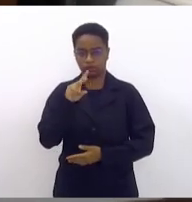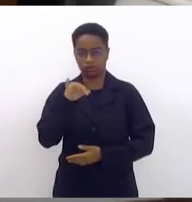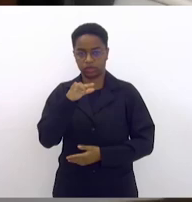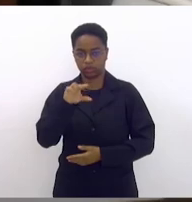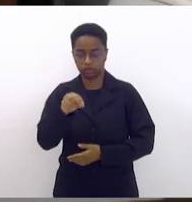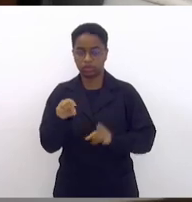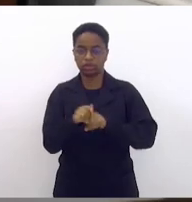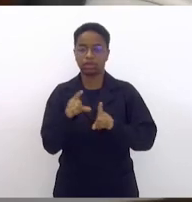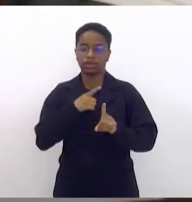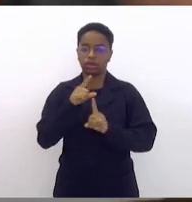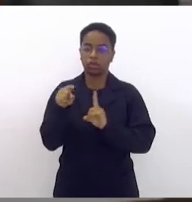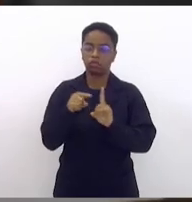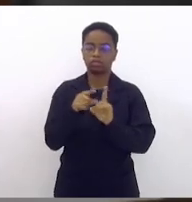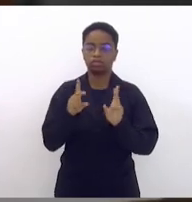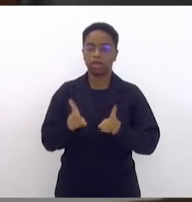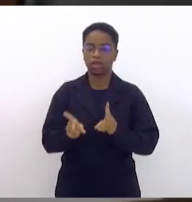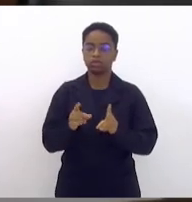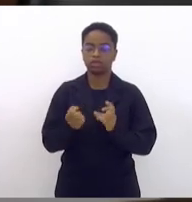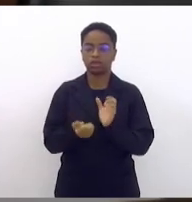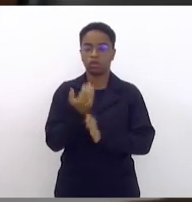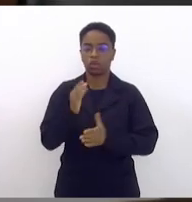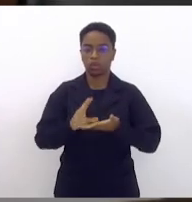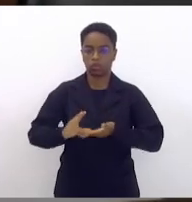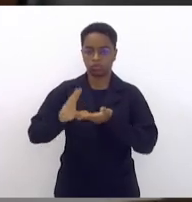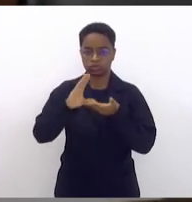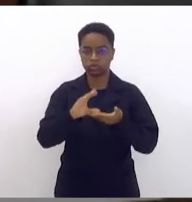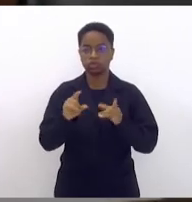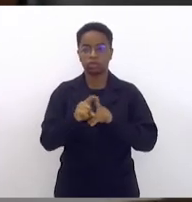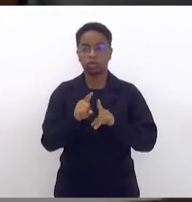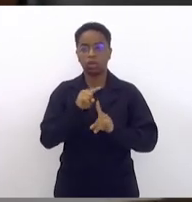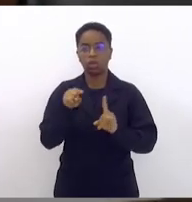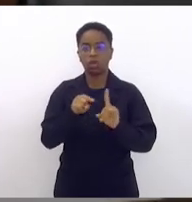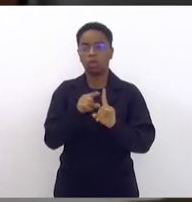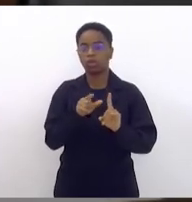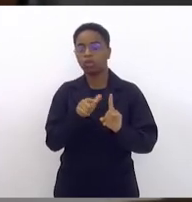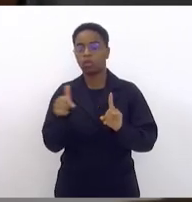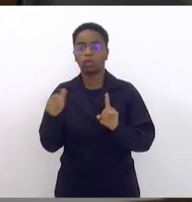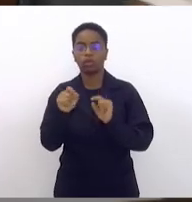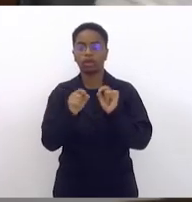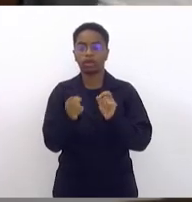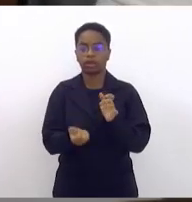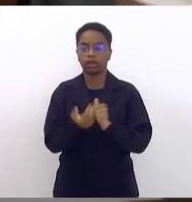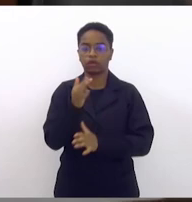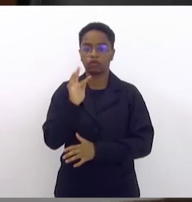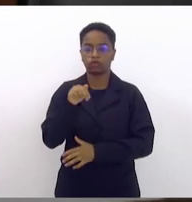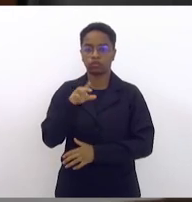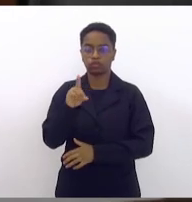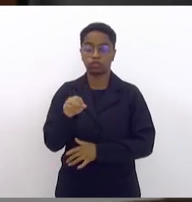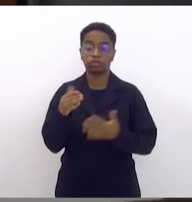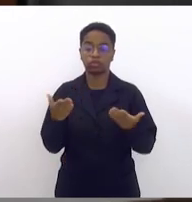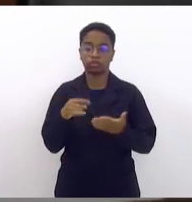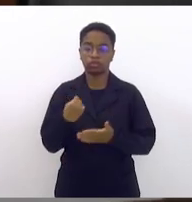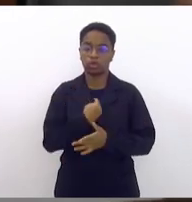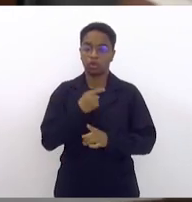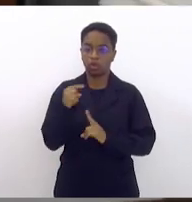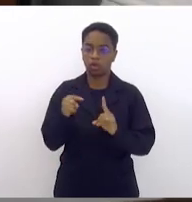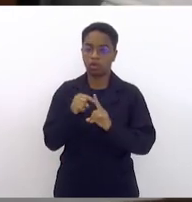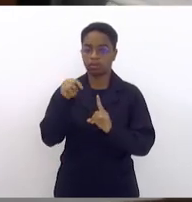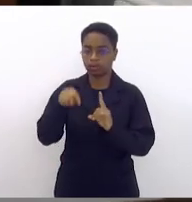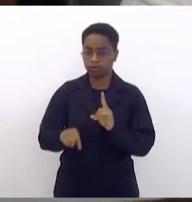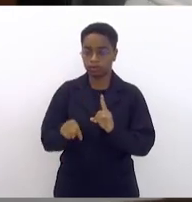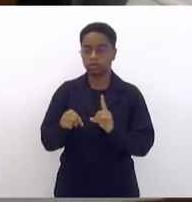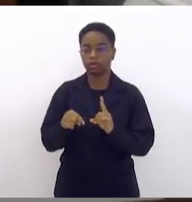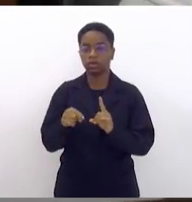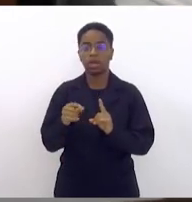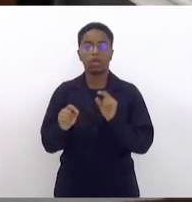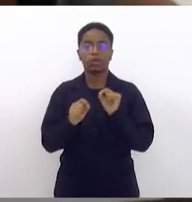nesse objetivo de criar o fundo criou o conselho e a próxima meta dele é criação do fundo então o nosso objetivo aqui na frente passa pela